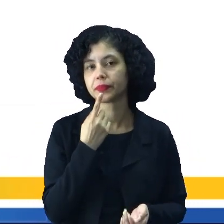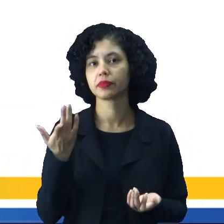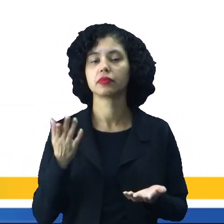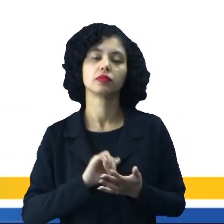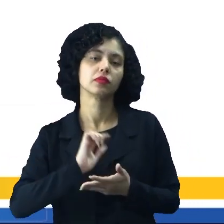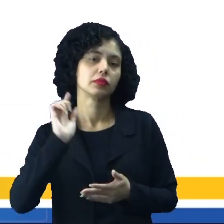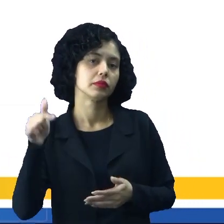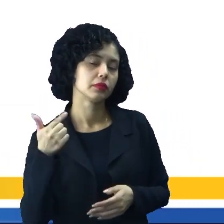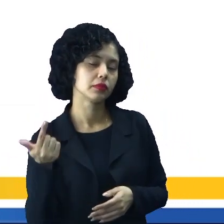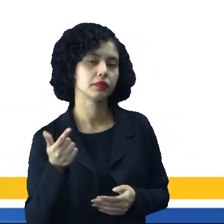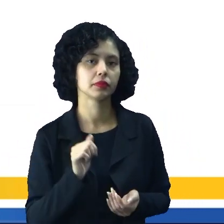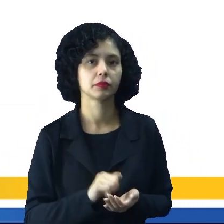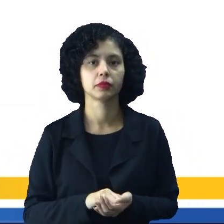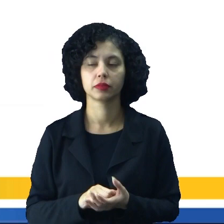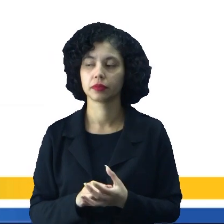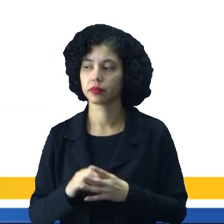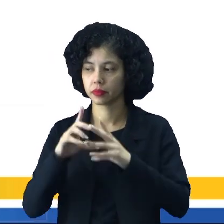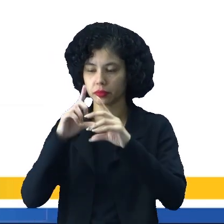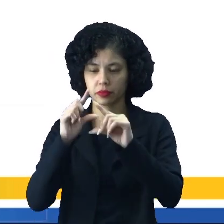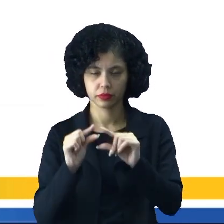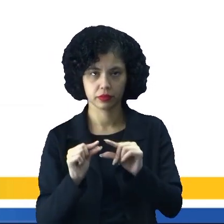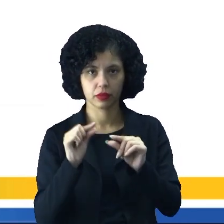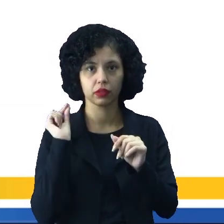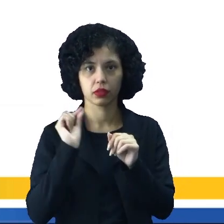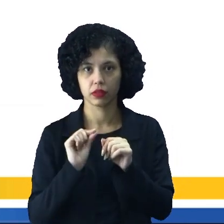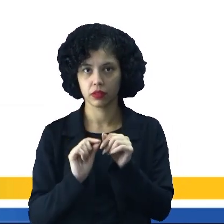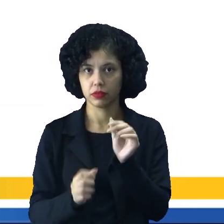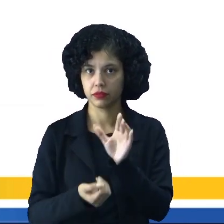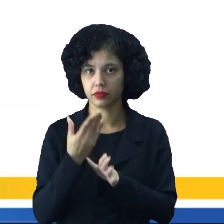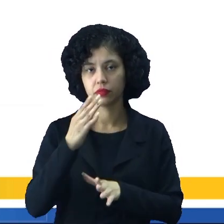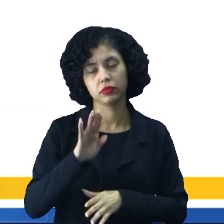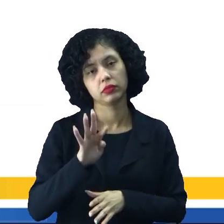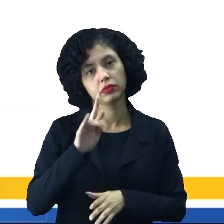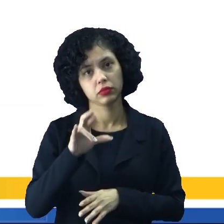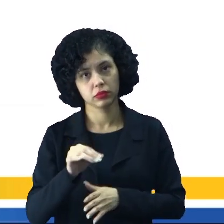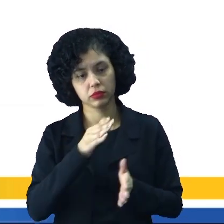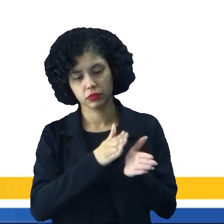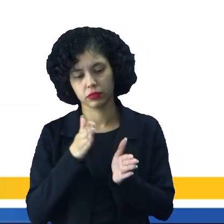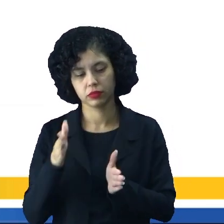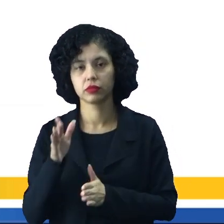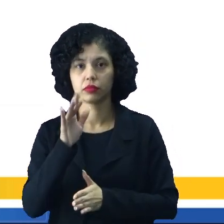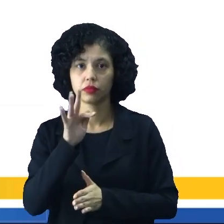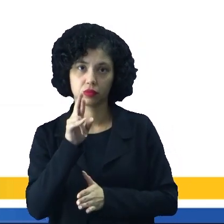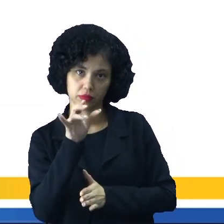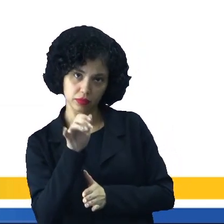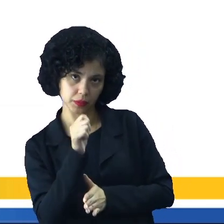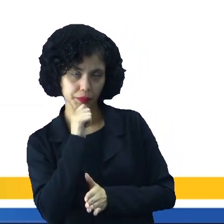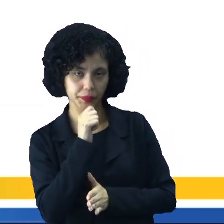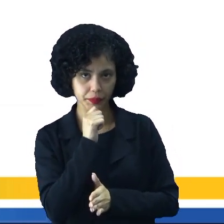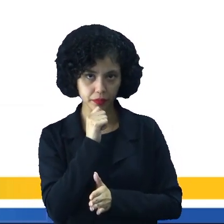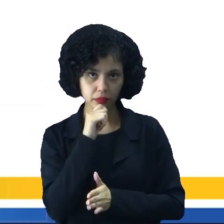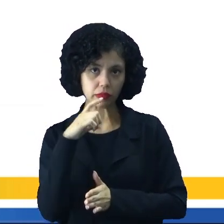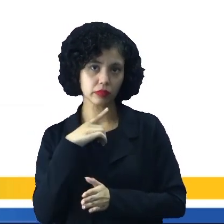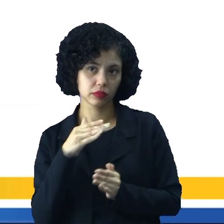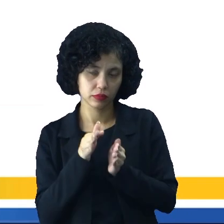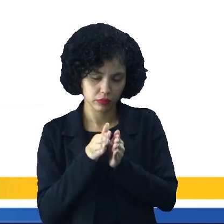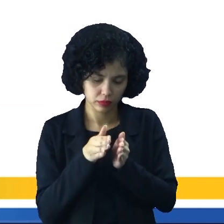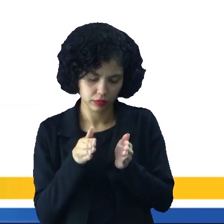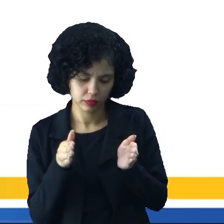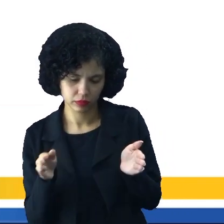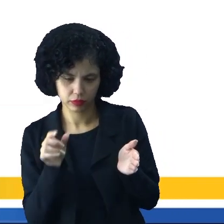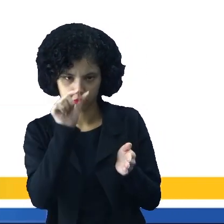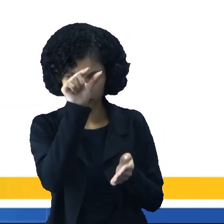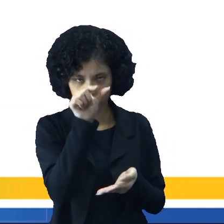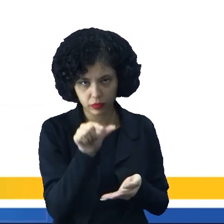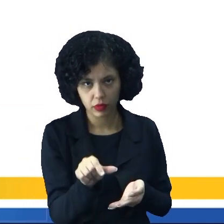então, depois que ele é amolecido, formando o bolo alimentar, ele vai passar para a faringe. Essa faringe, gente, é um espaço, né, ou